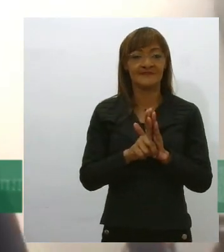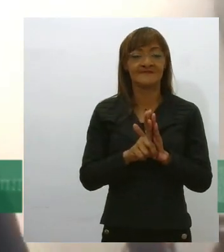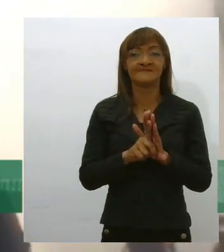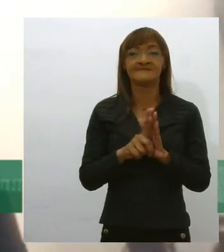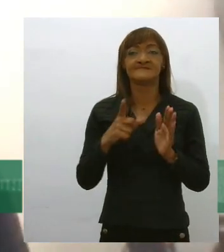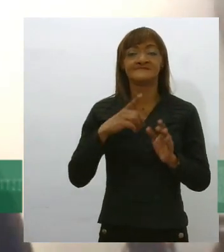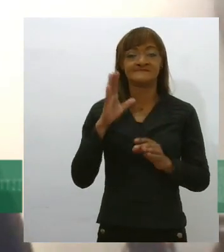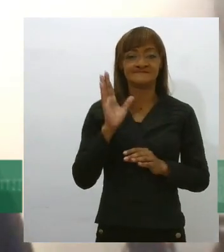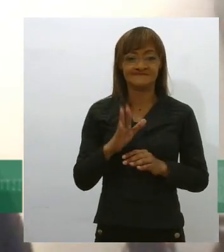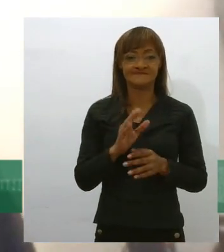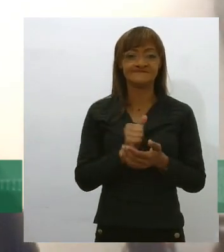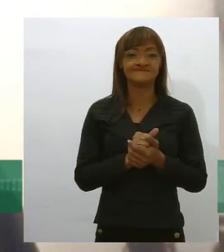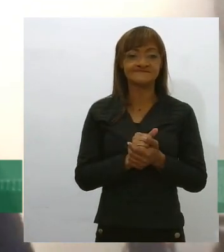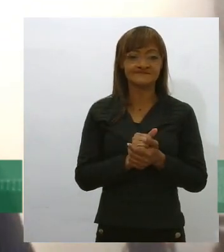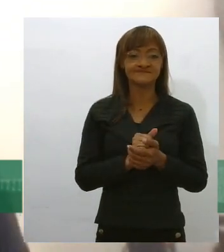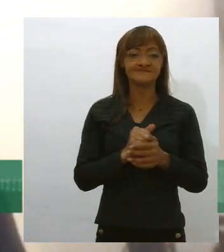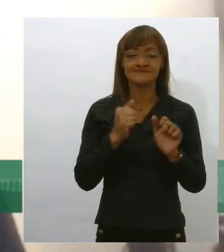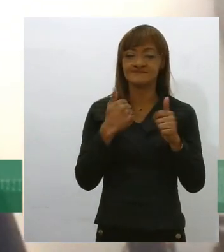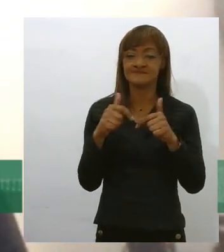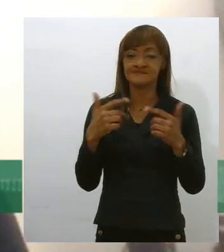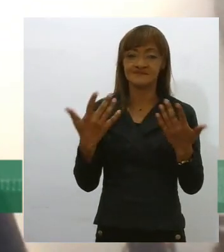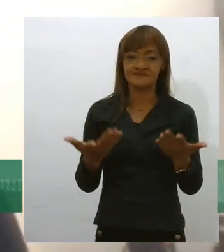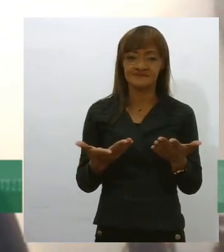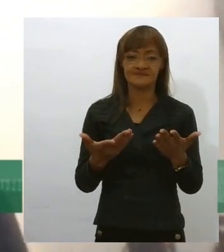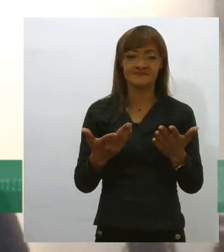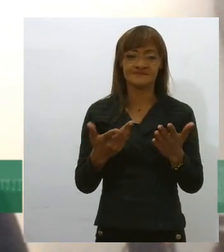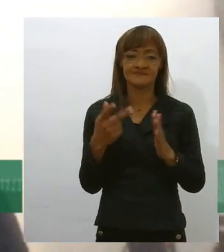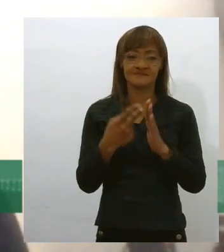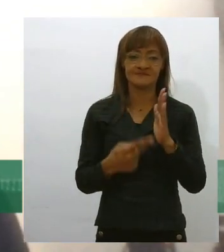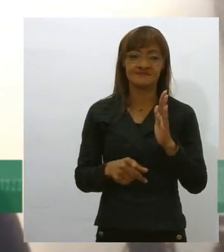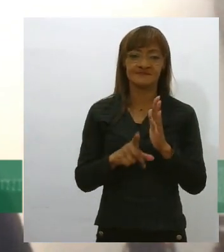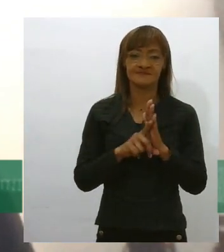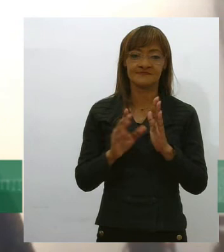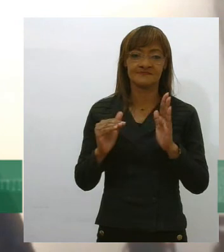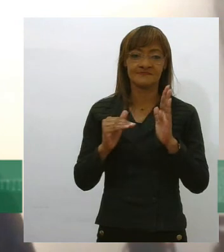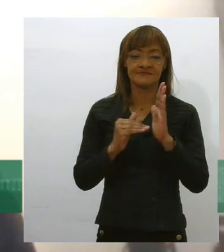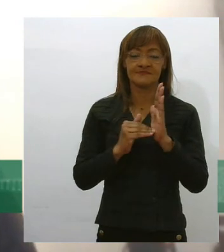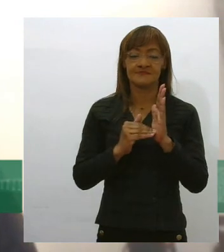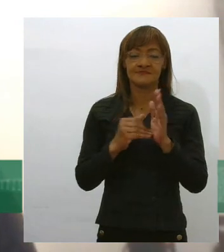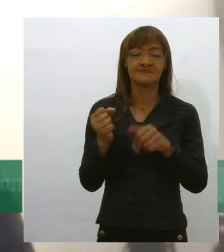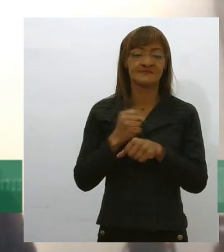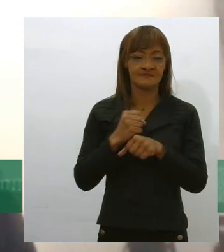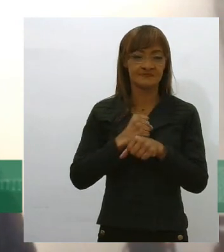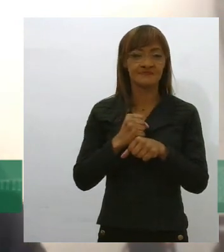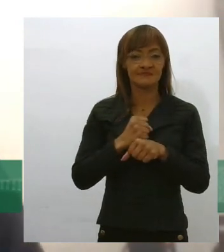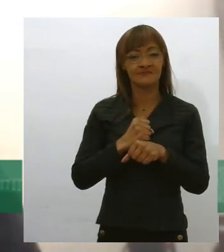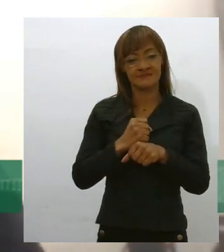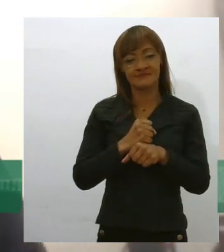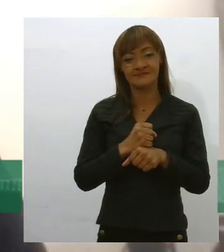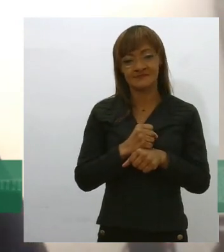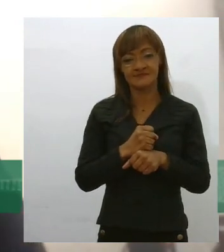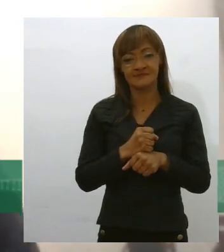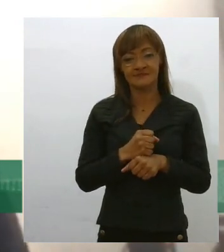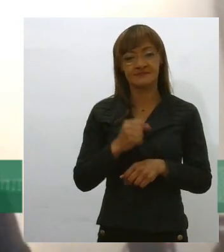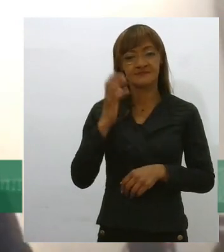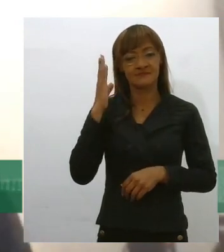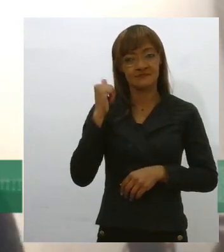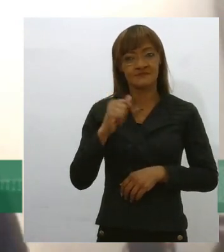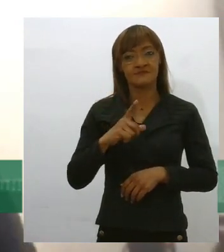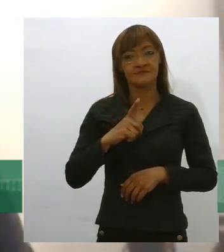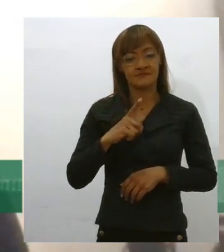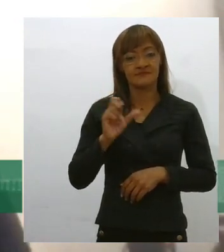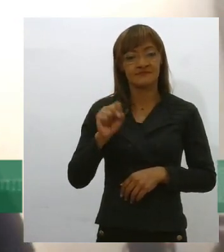athame até 40 mentação de um projeto de lei Me acompanhe congresso há muito tempo eu sei que é a houve